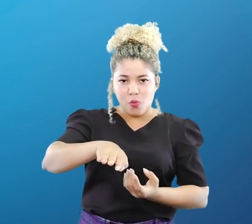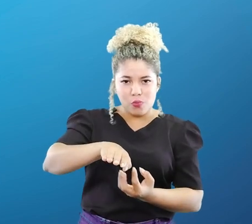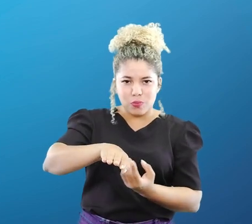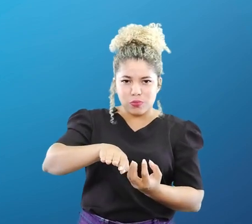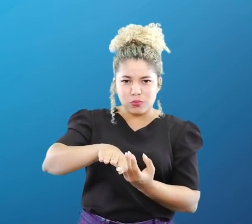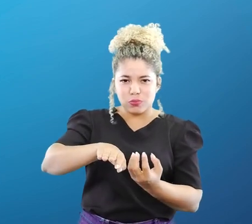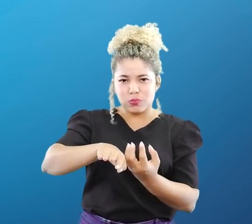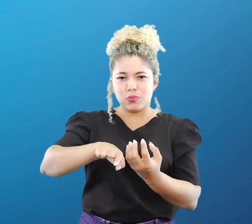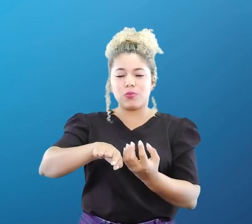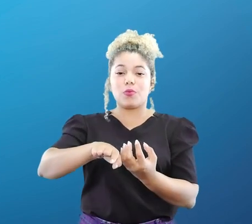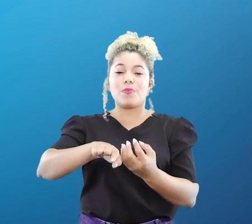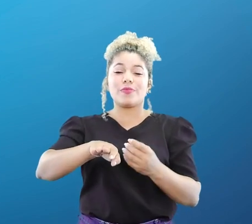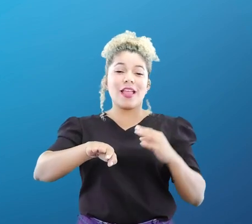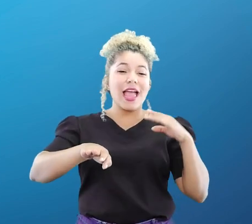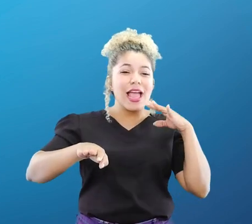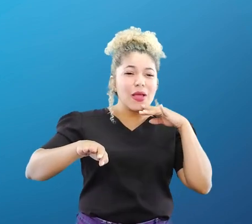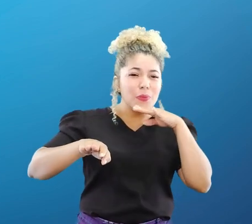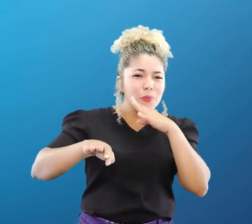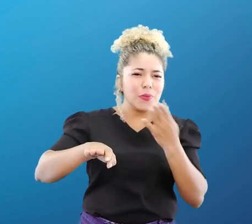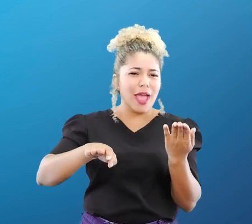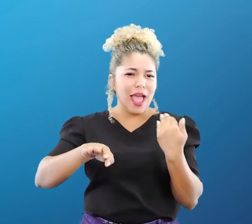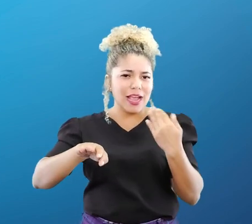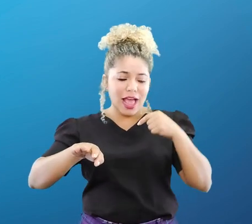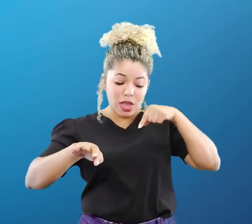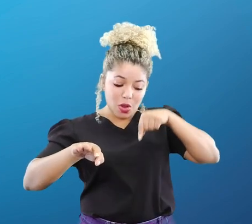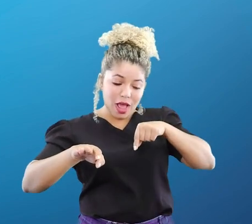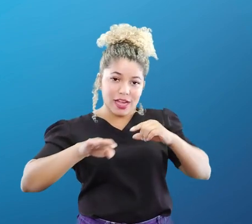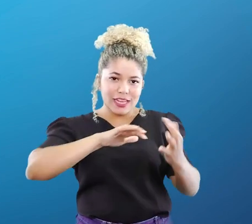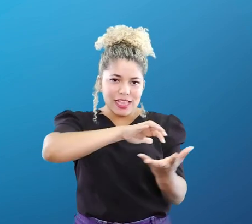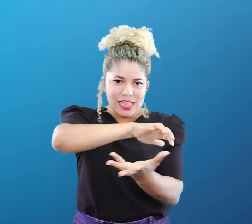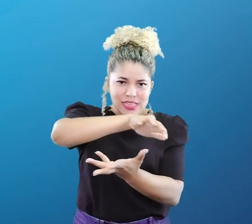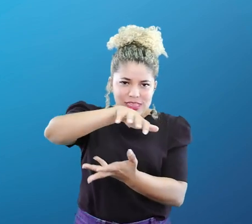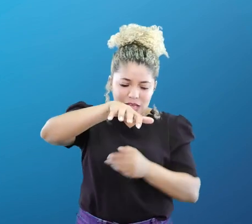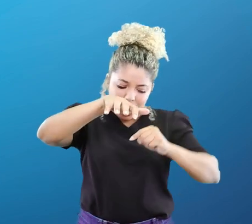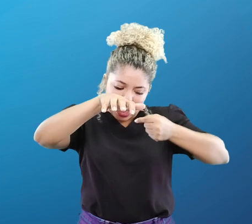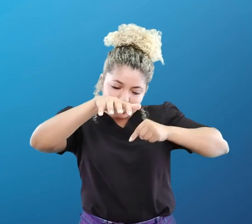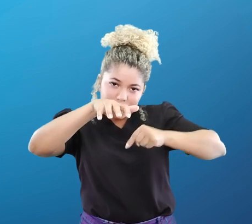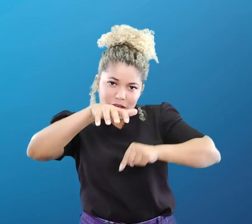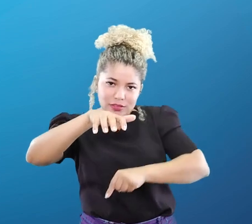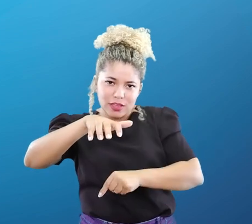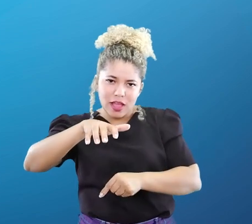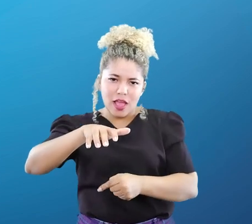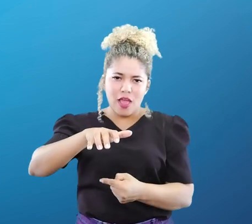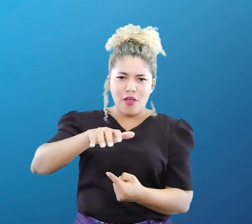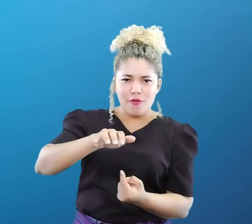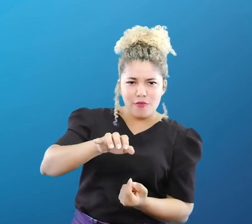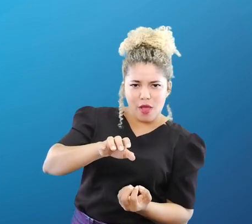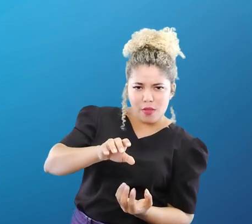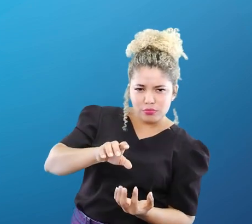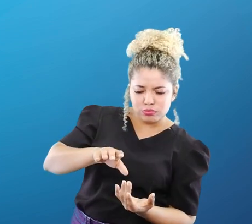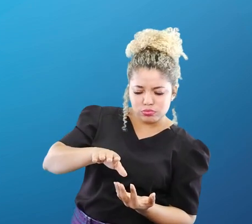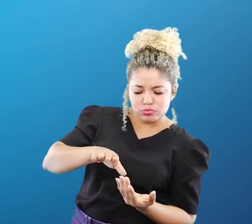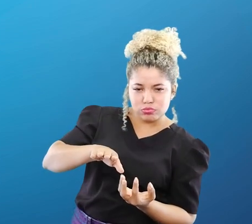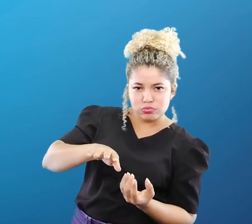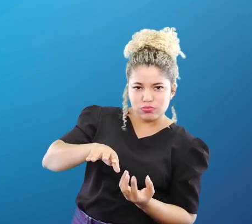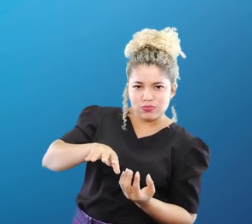convectivo. O calor existente no núcleo da Terra é transferido para outras camadas da Terra.